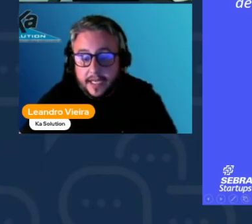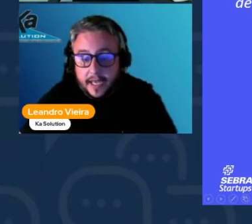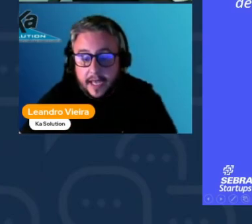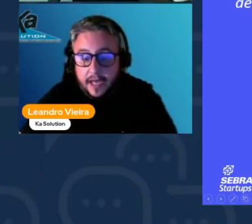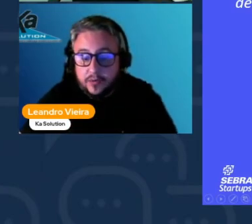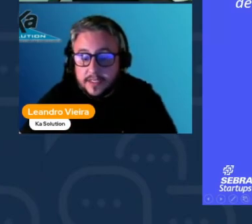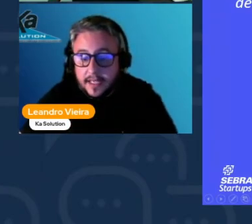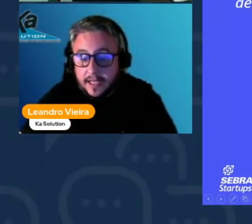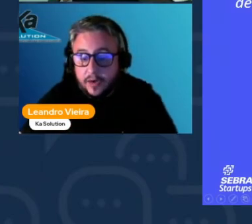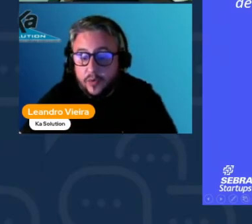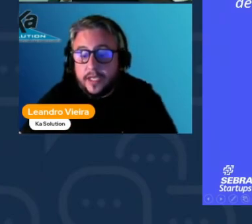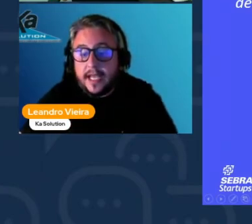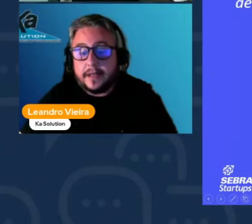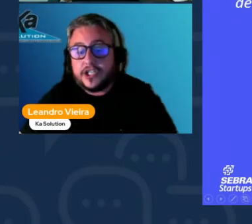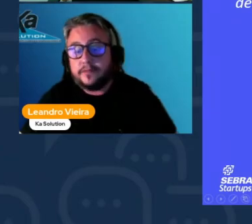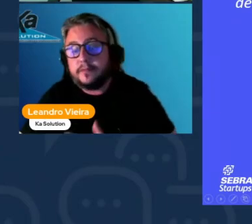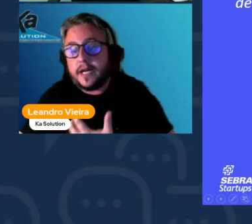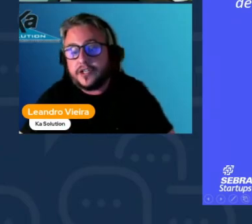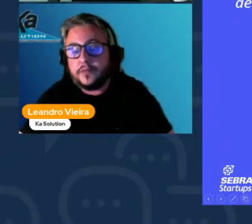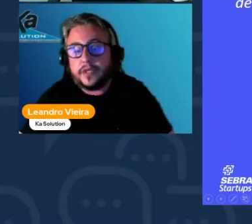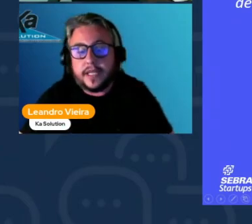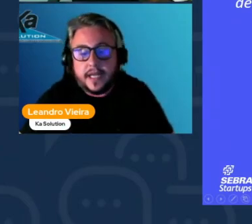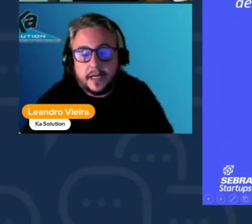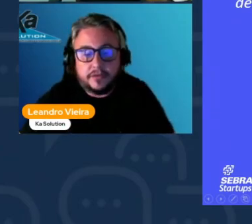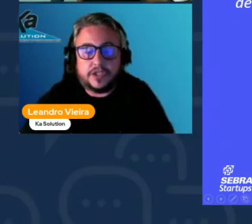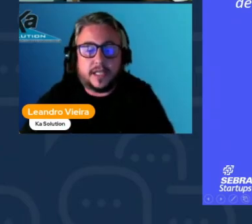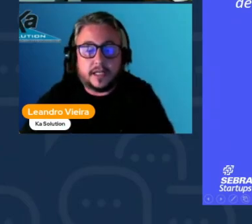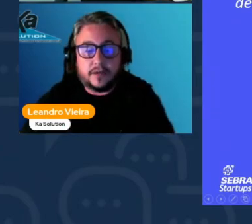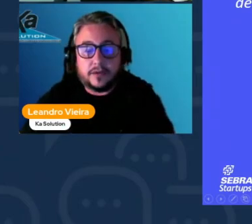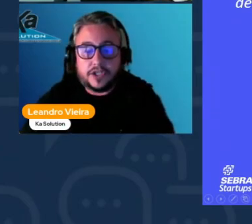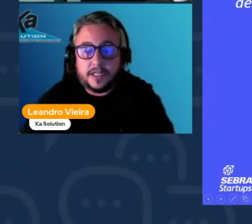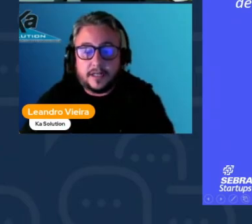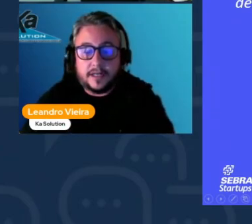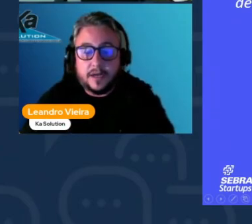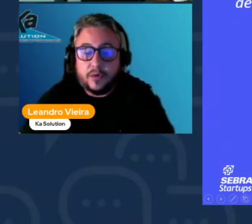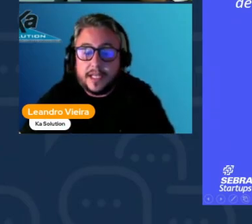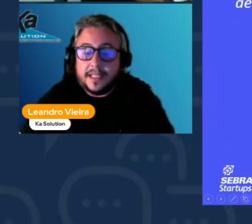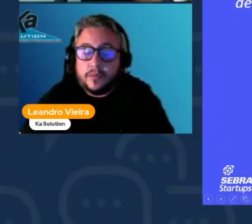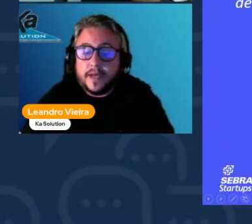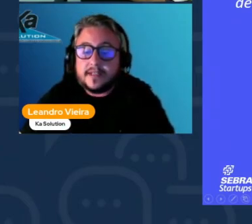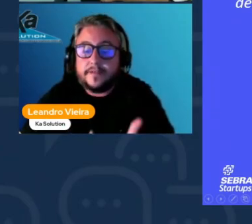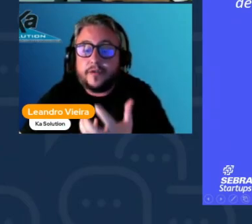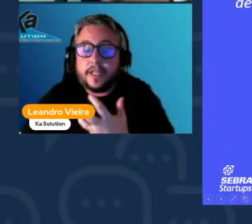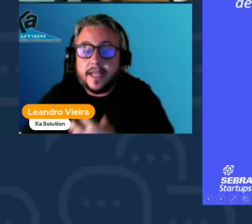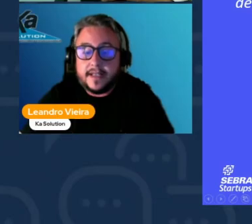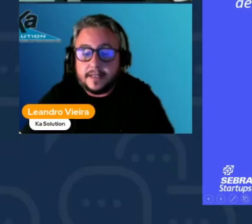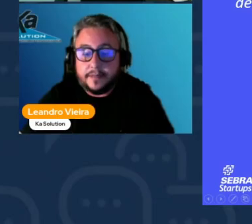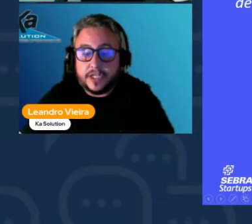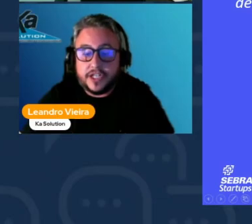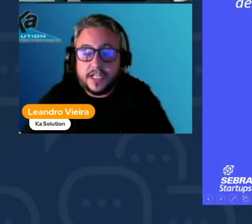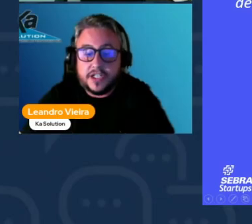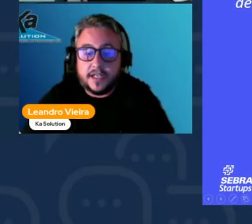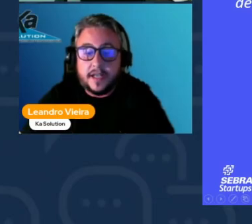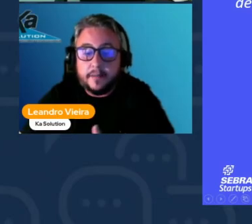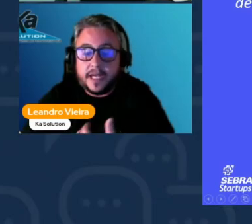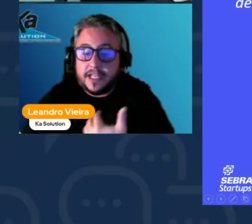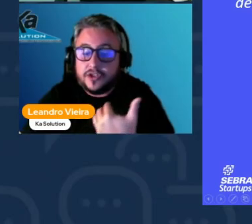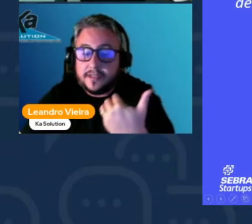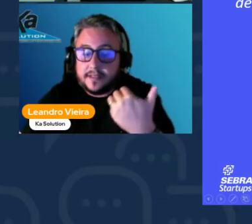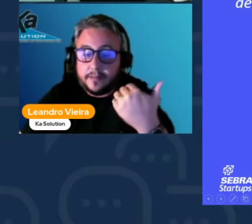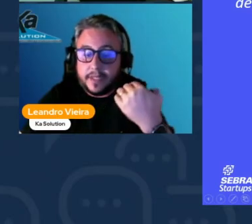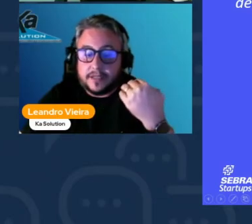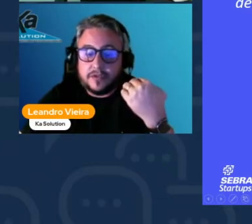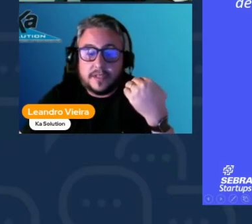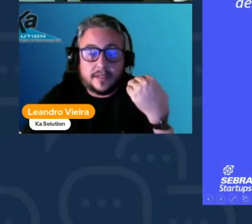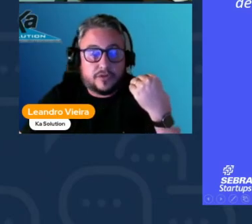funcionar bem, é usar o que há de mais moderno de tecnologia, o que a AWS fornece para a gente, para que